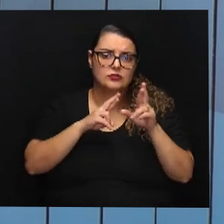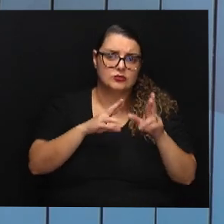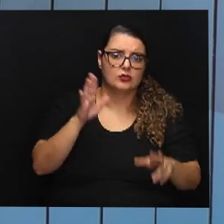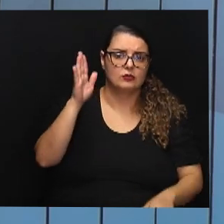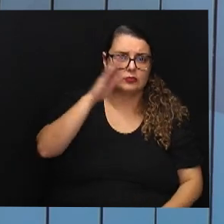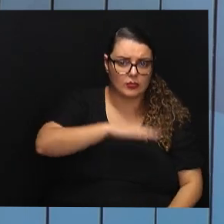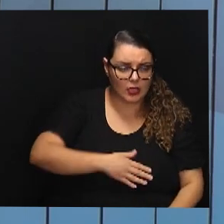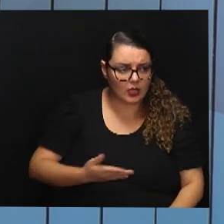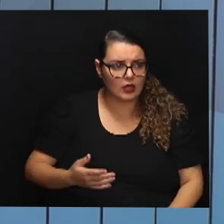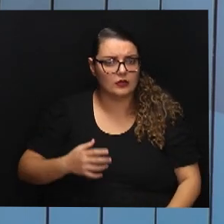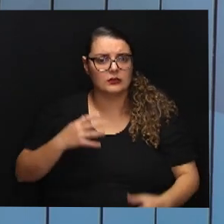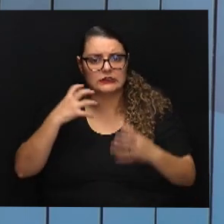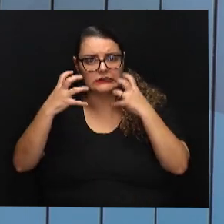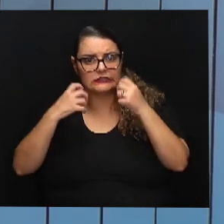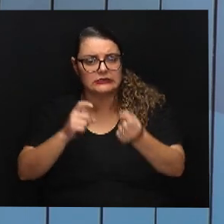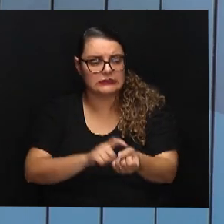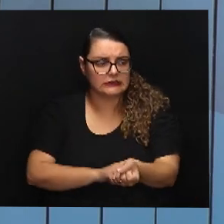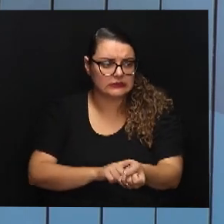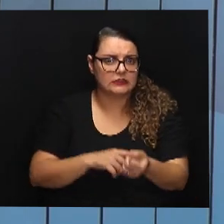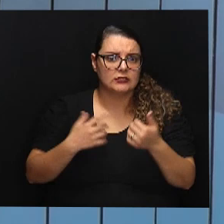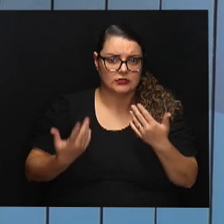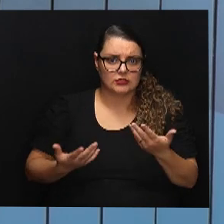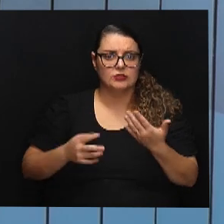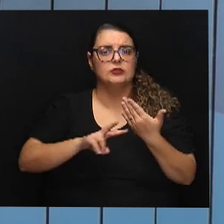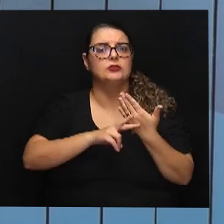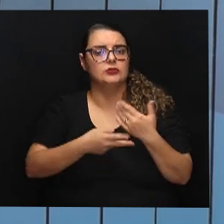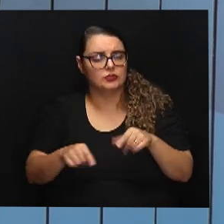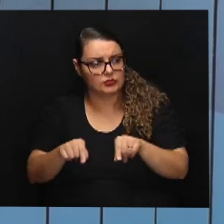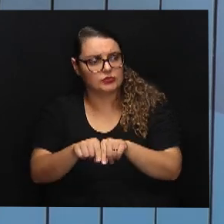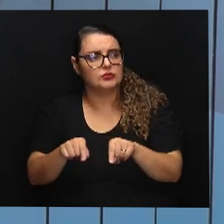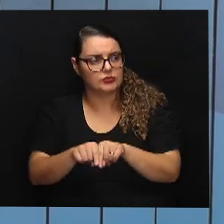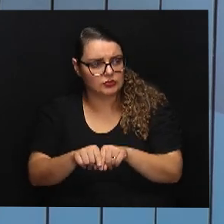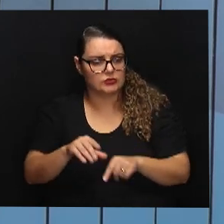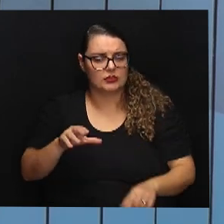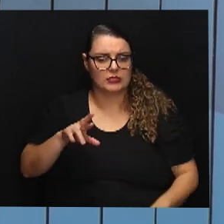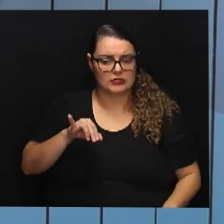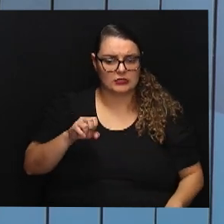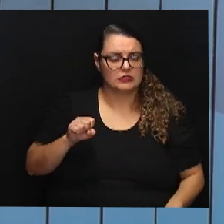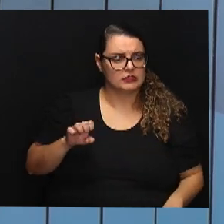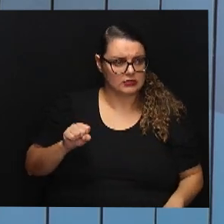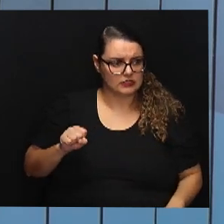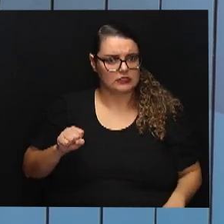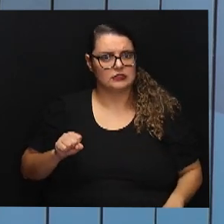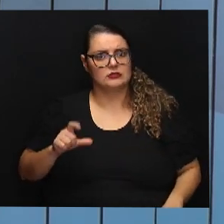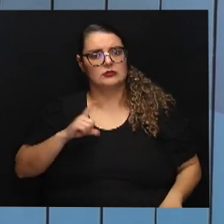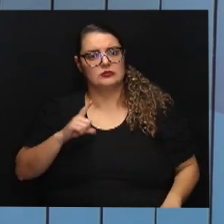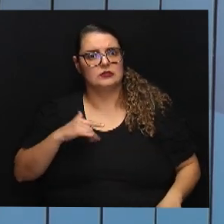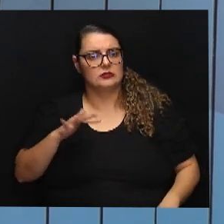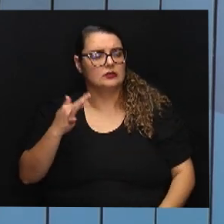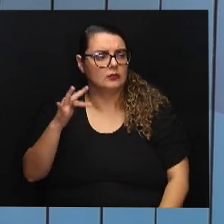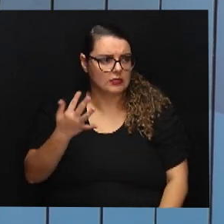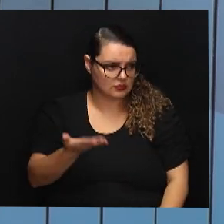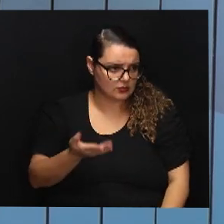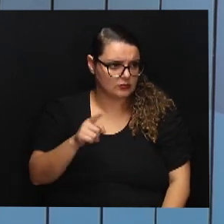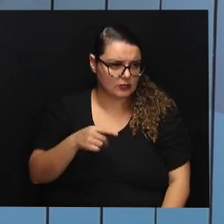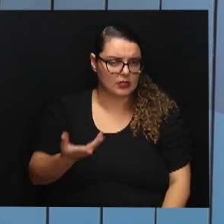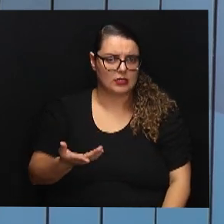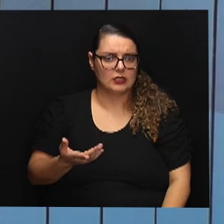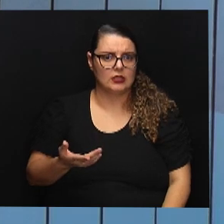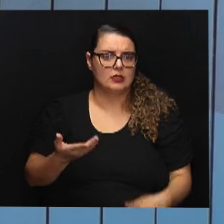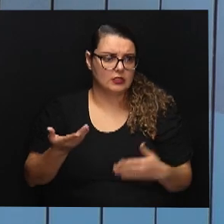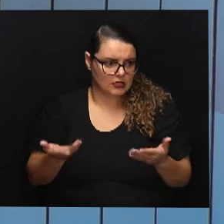qualidade do sono do paciente, né? Se ele dorme mal, fica mais irritado, isso vai refletir também nas crises,